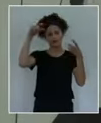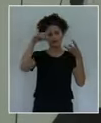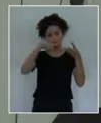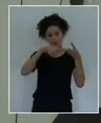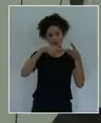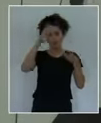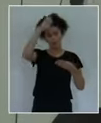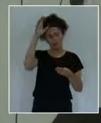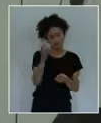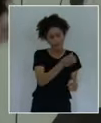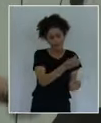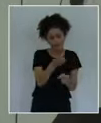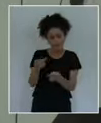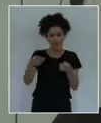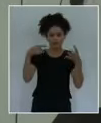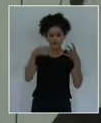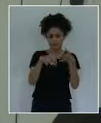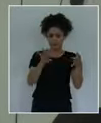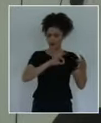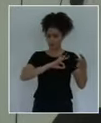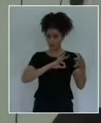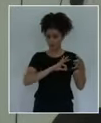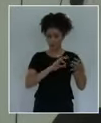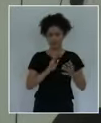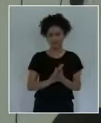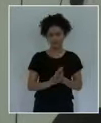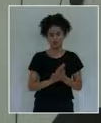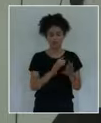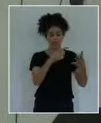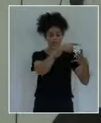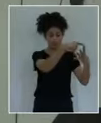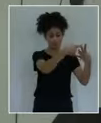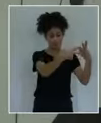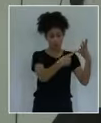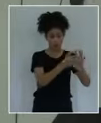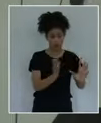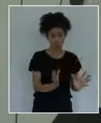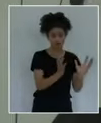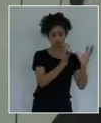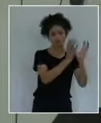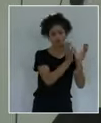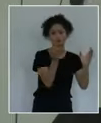militar, polícia civil. Tudo dentro nesse